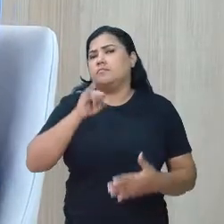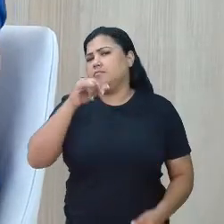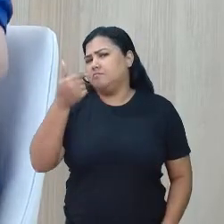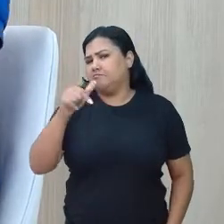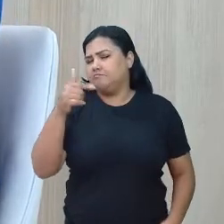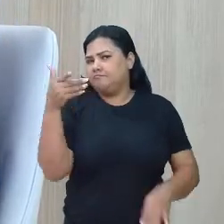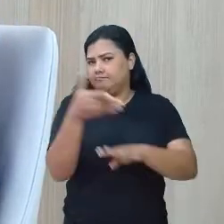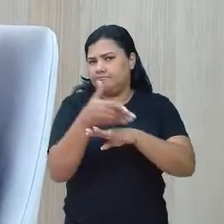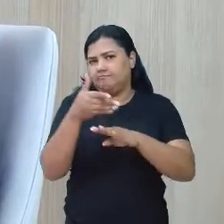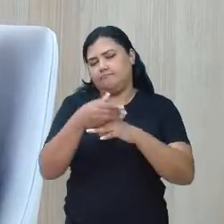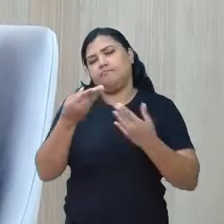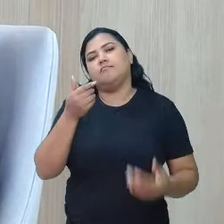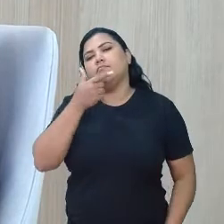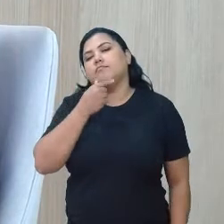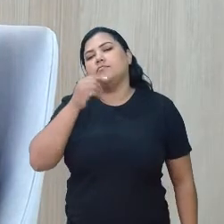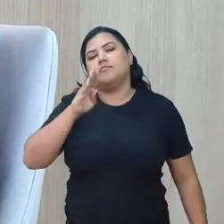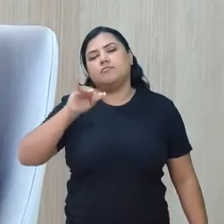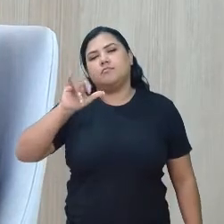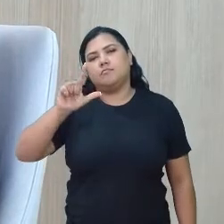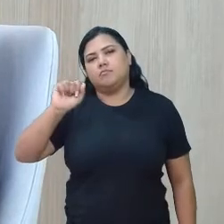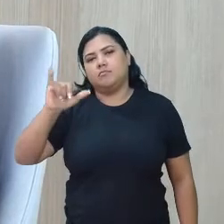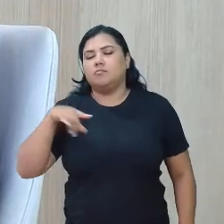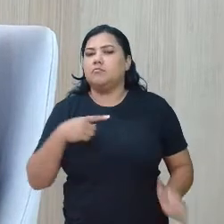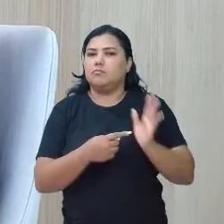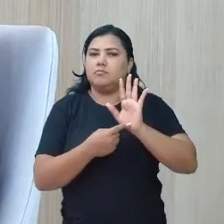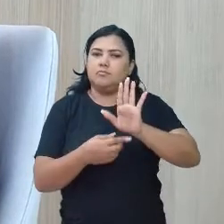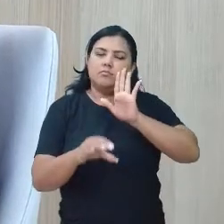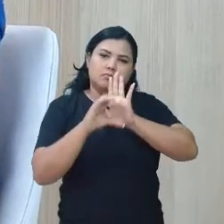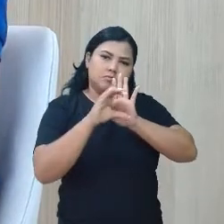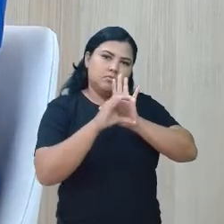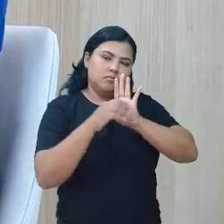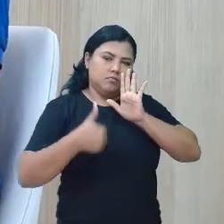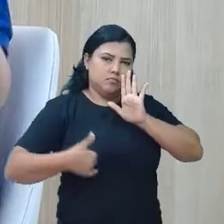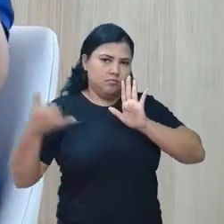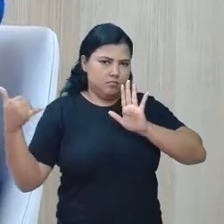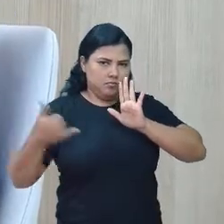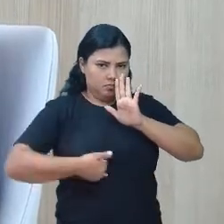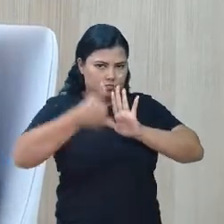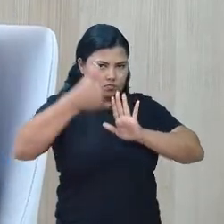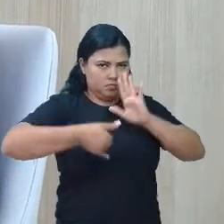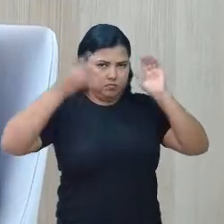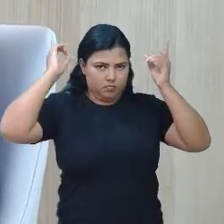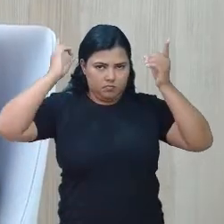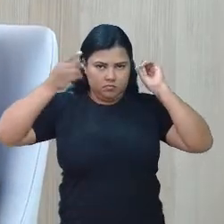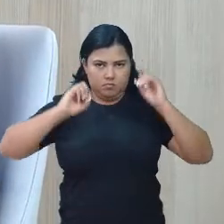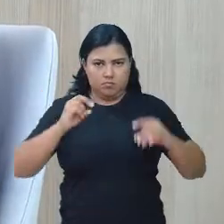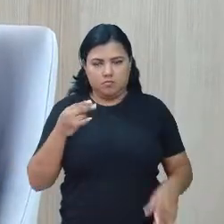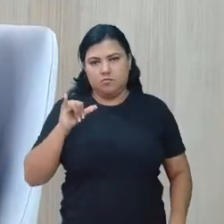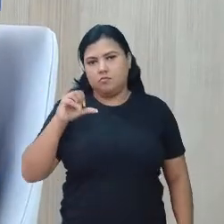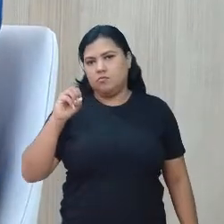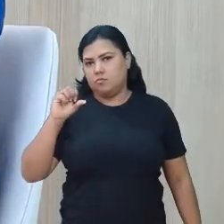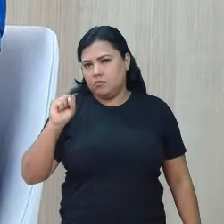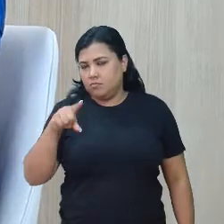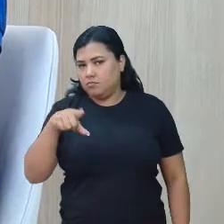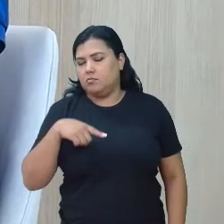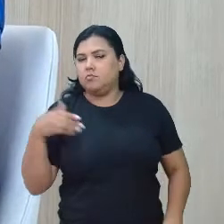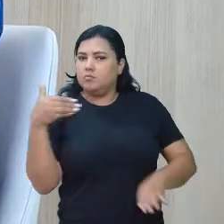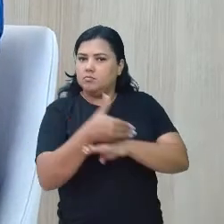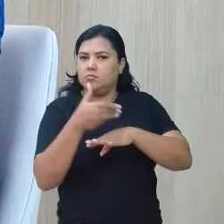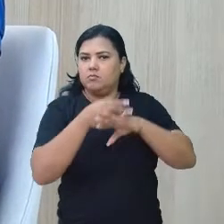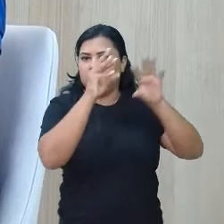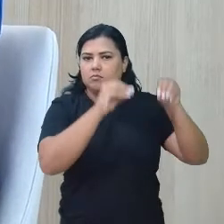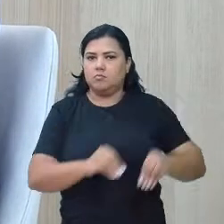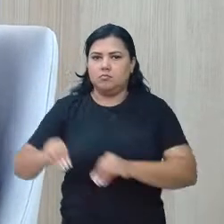acesso, Billy vai colocar aí para vocês o QR Code, tanto do sistema iOS quanto do sistema Android, para você ser direcionado